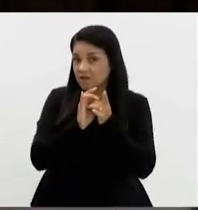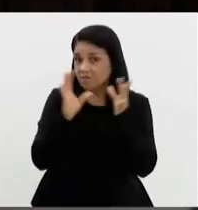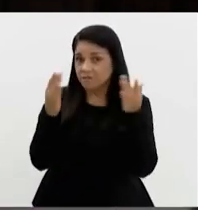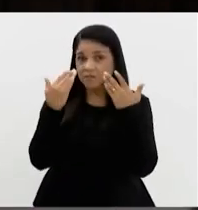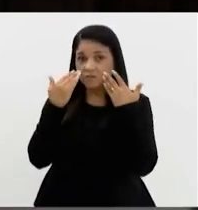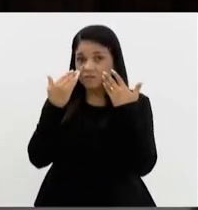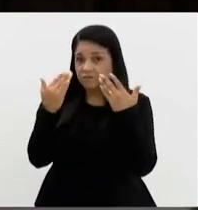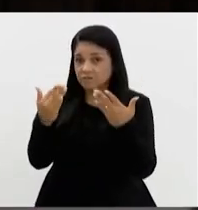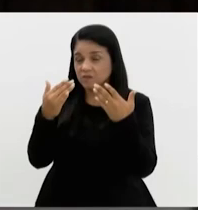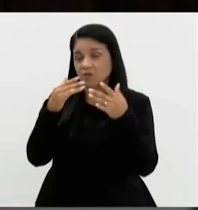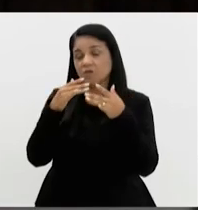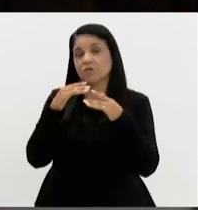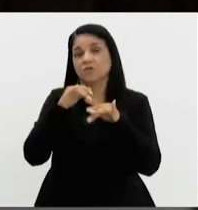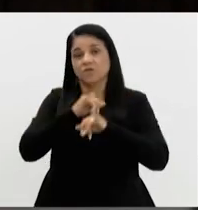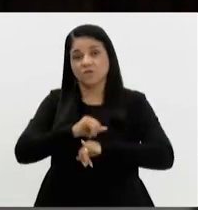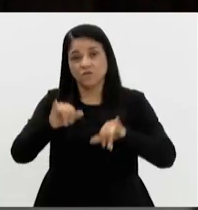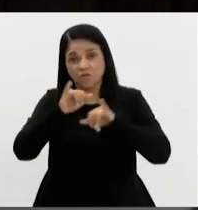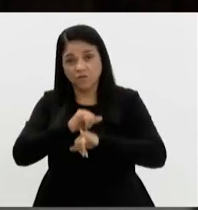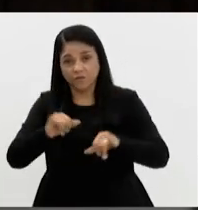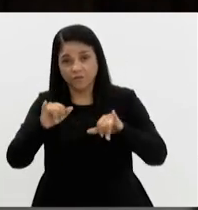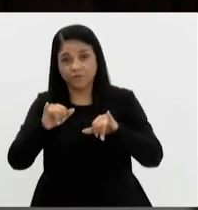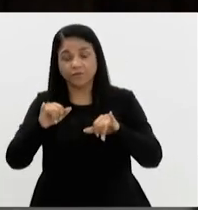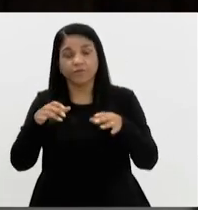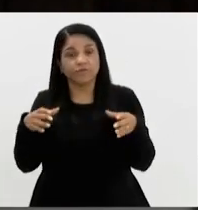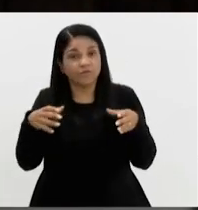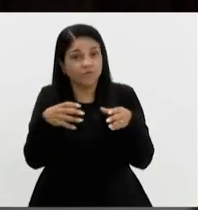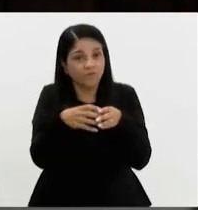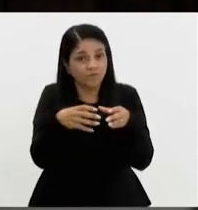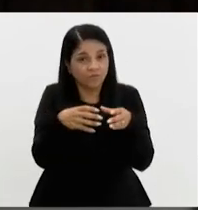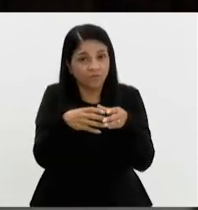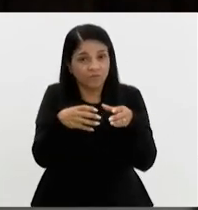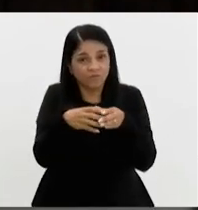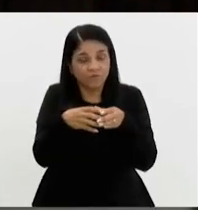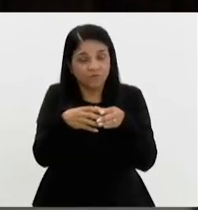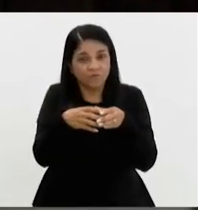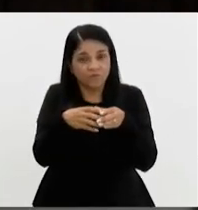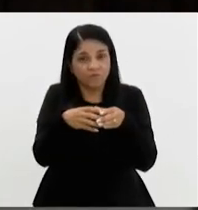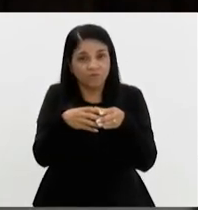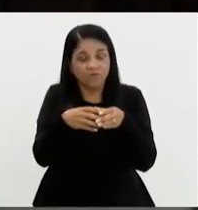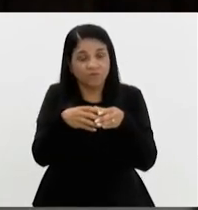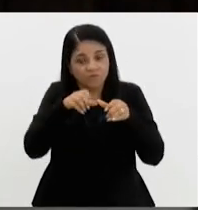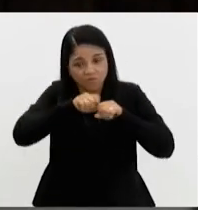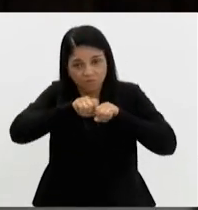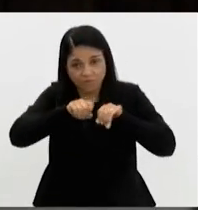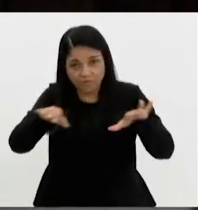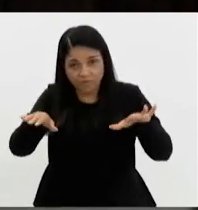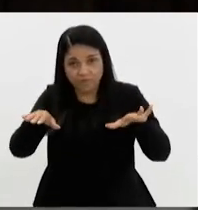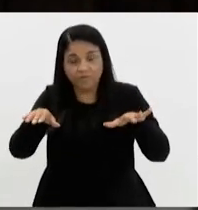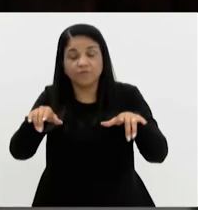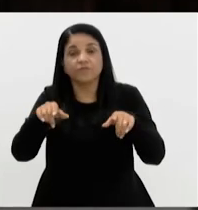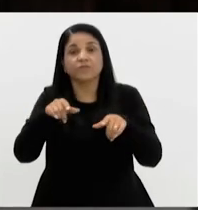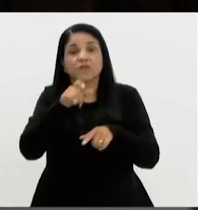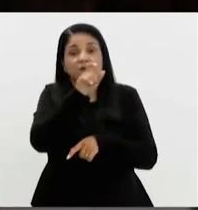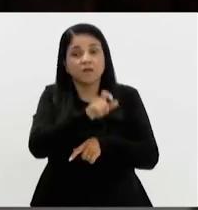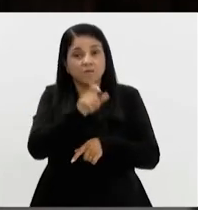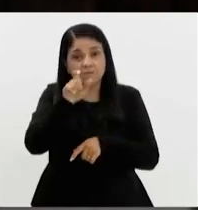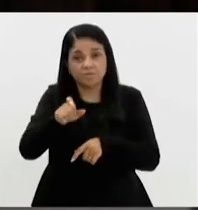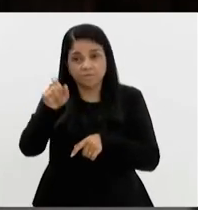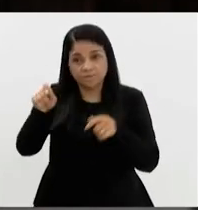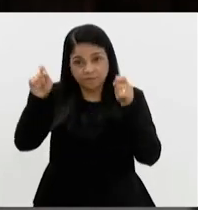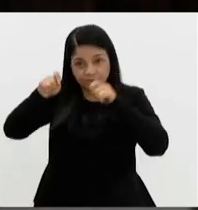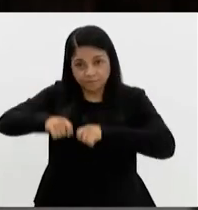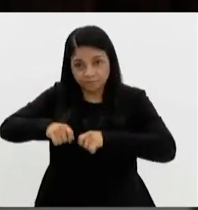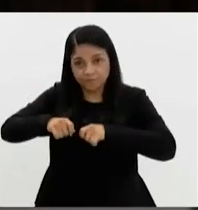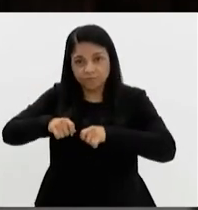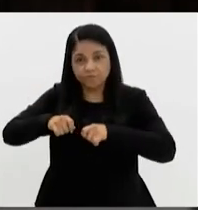informação sobretudo em sua dimensão coletiva no que tange a capacidade dos indivíduos poderem se direcionar